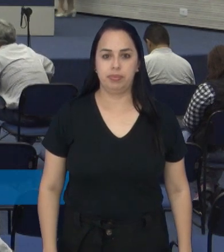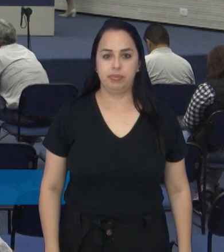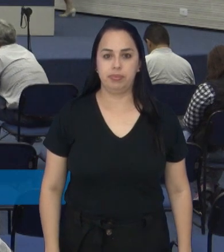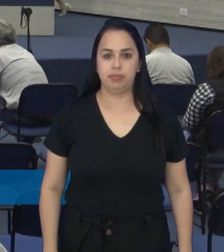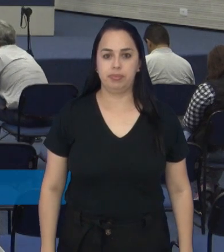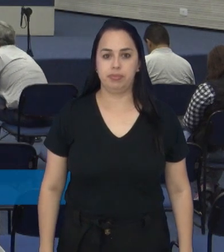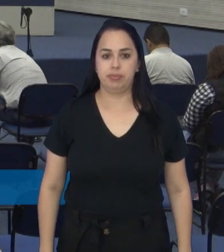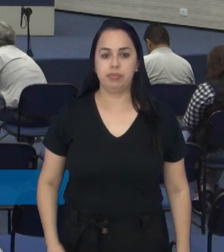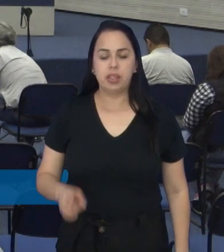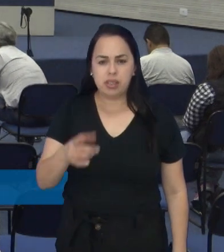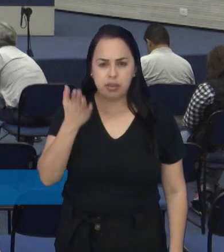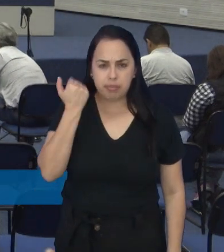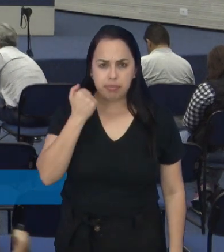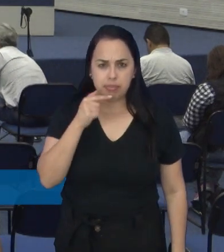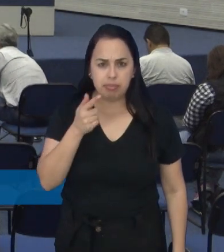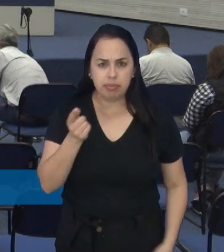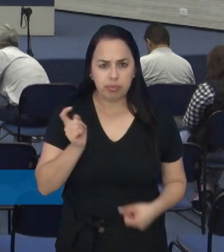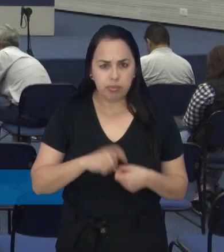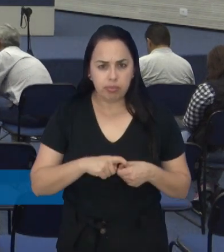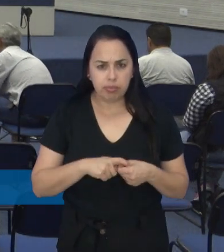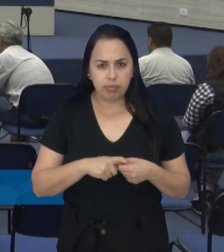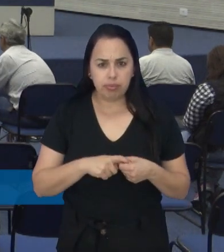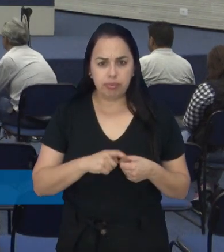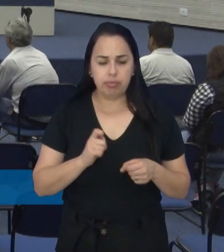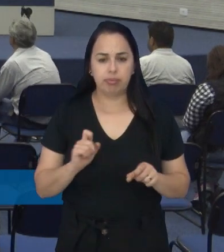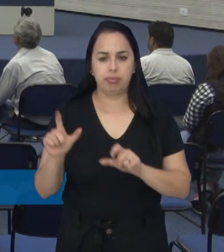você sabe voltar para mim